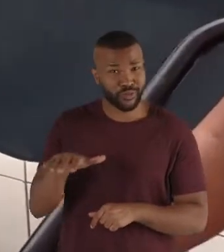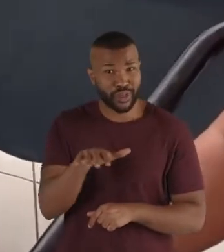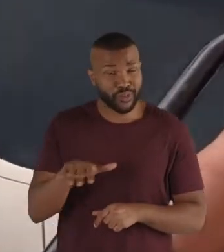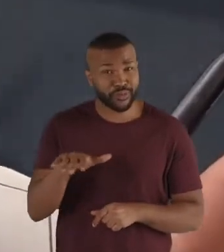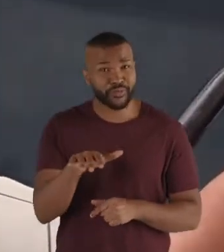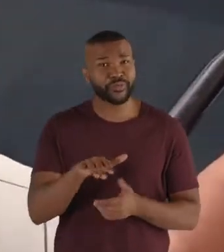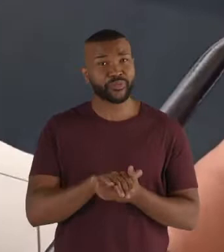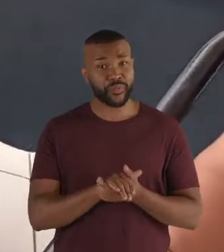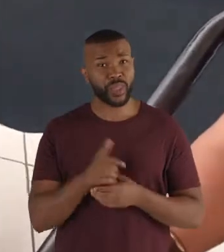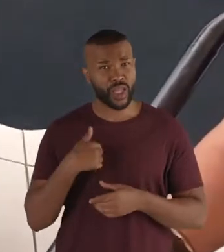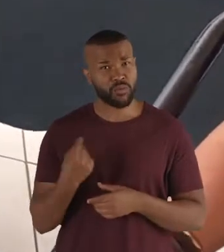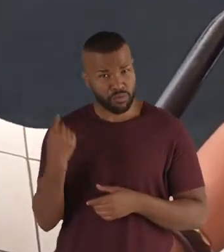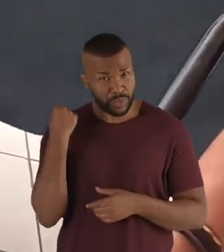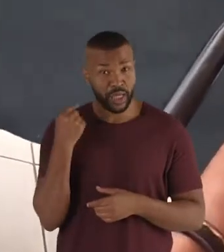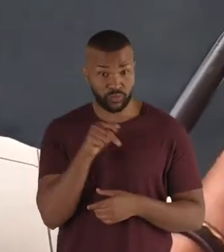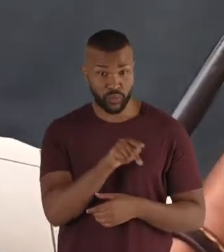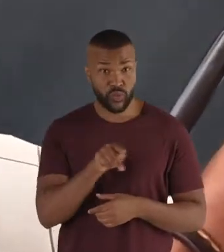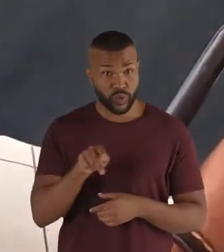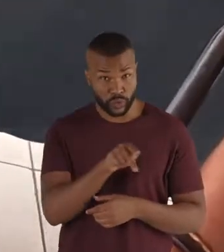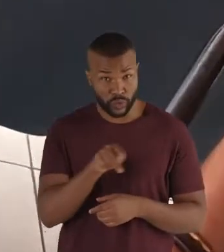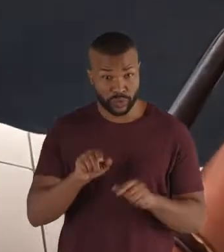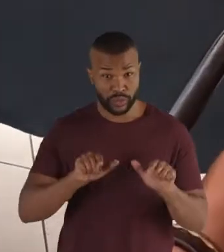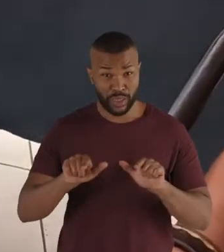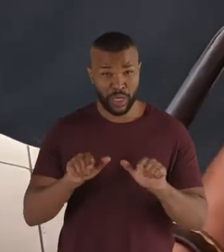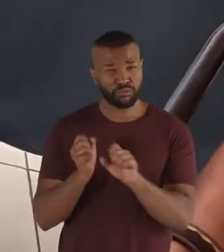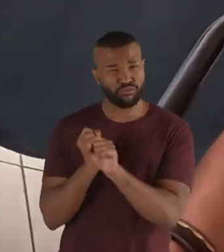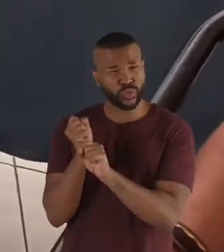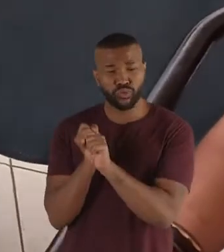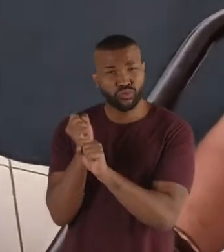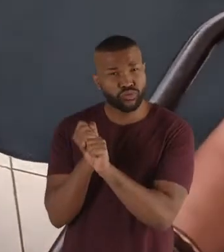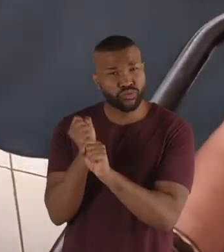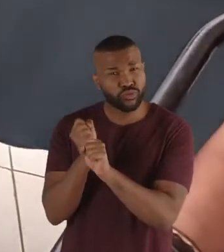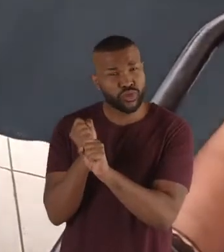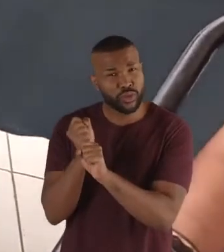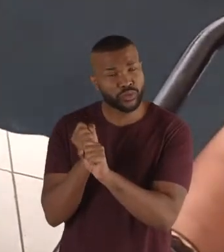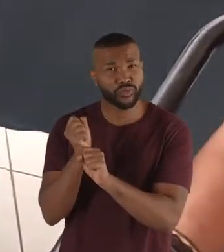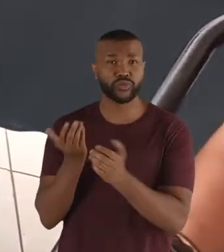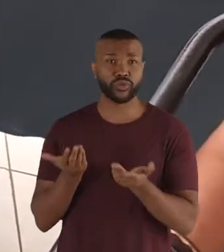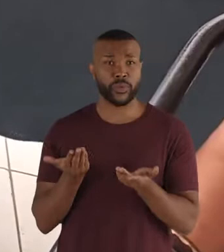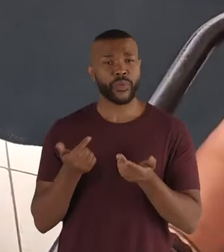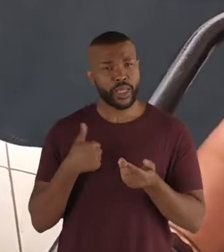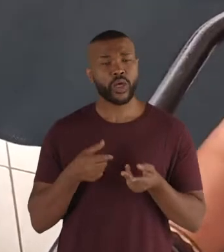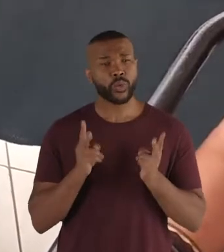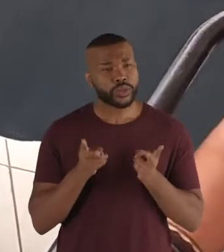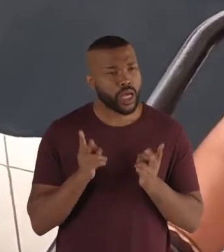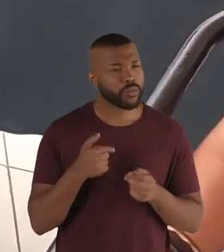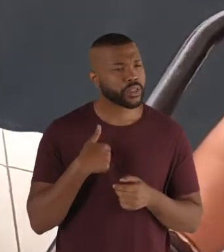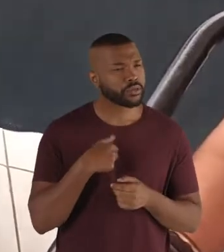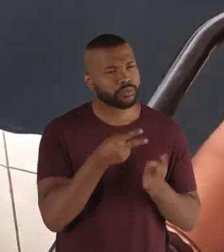geral. Eu fui professor durante muitos anos e eu